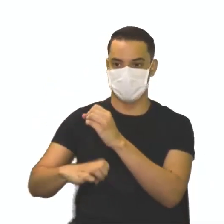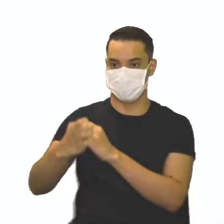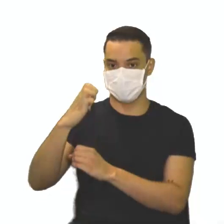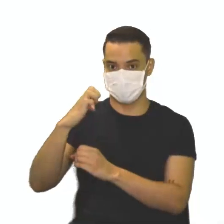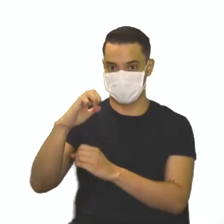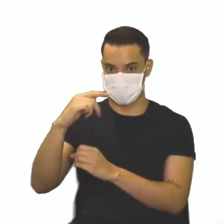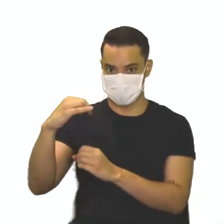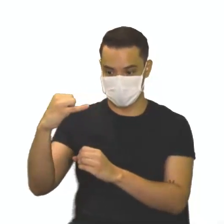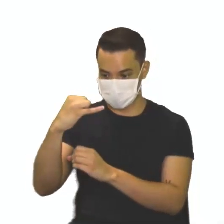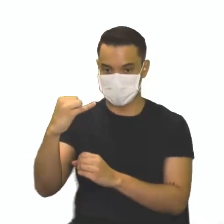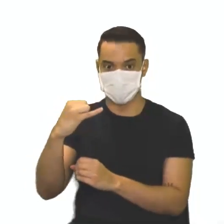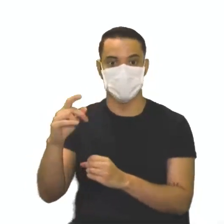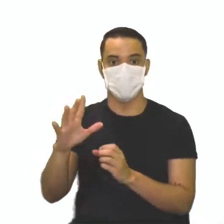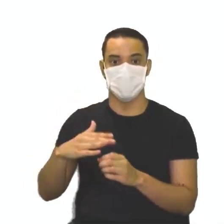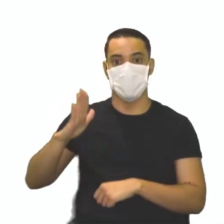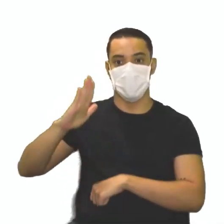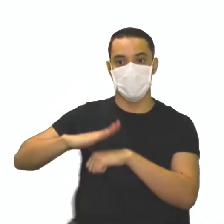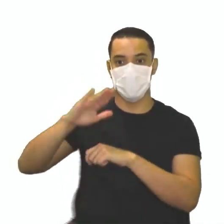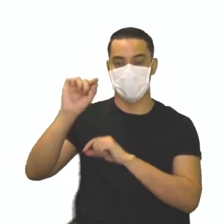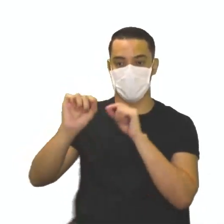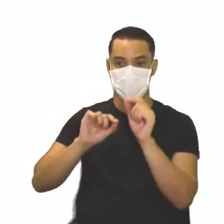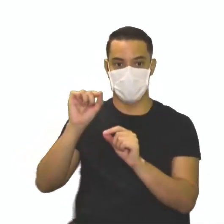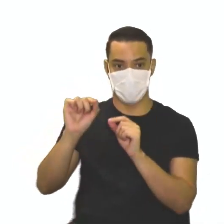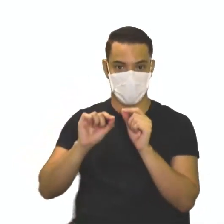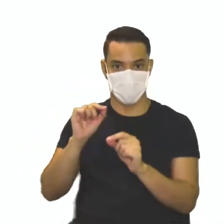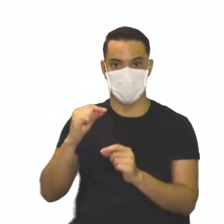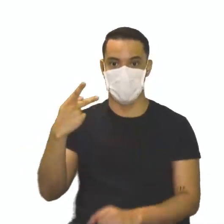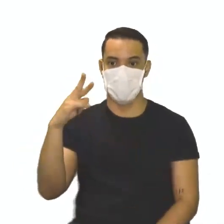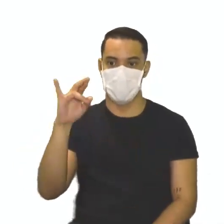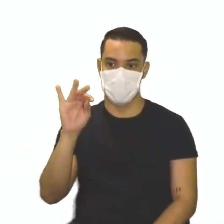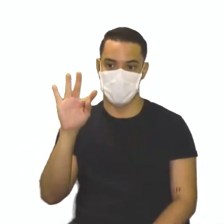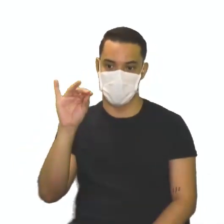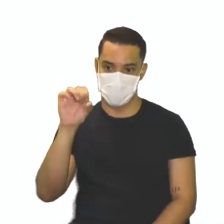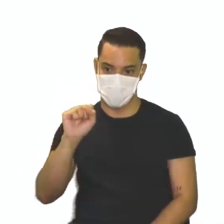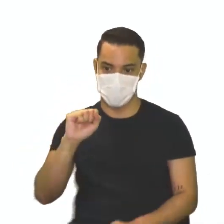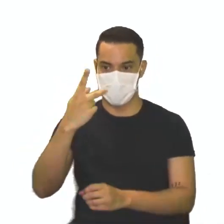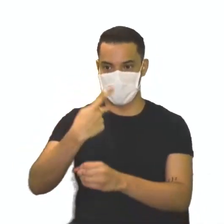Prótons. Então vamos lembrar? Quem é o negativo?